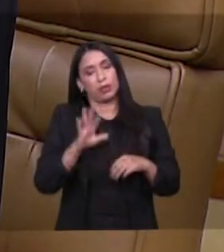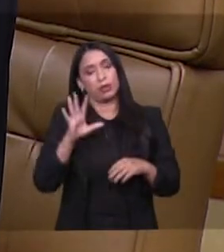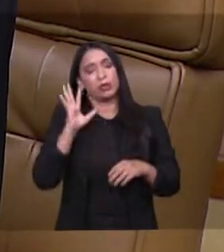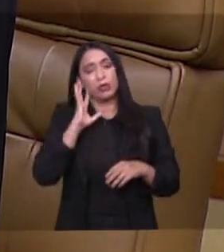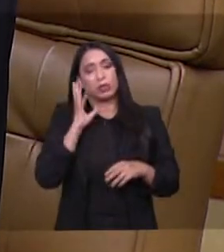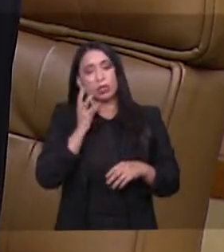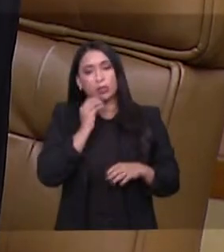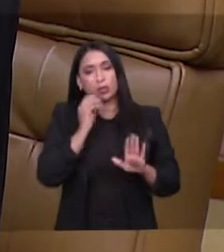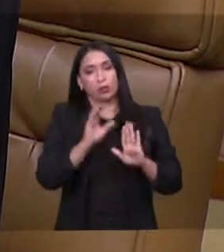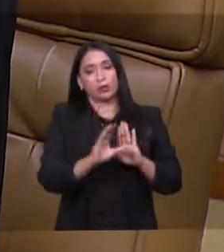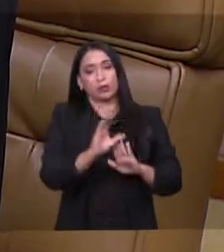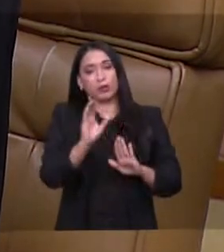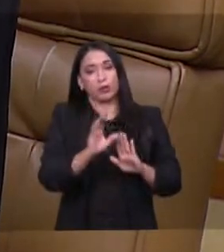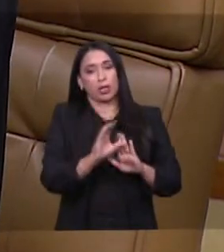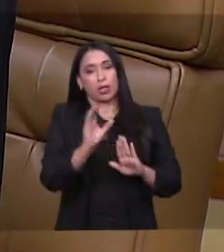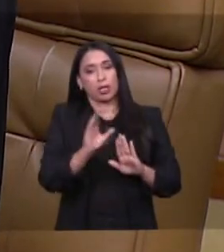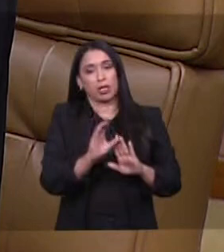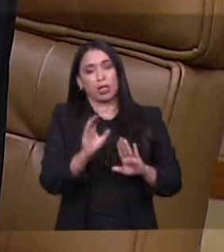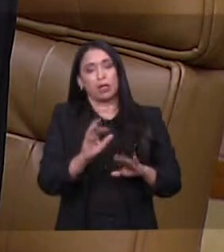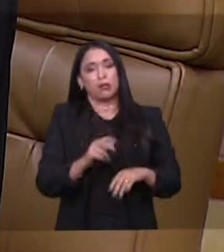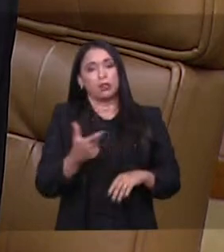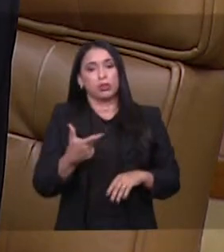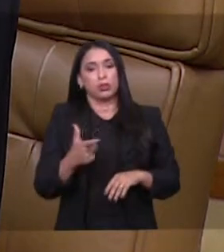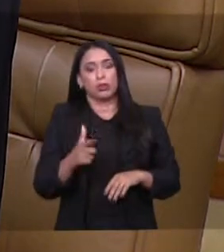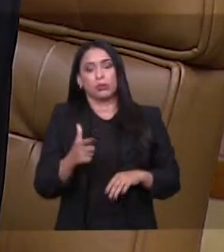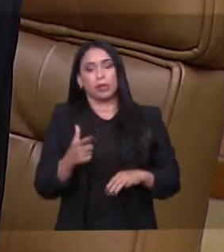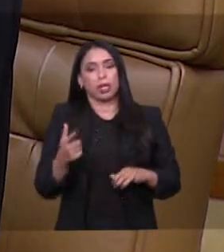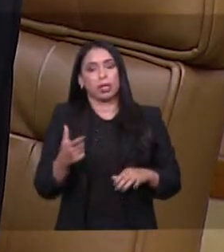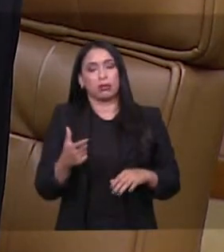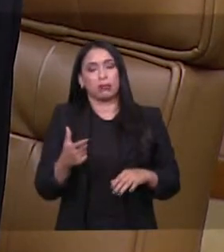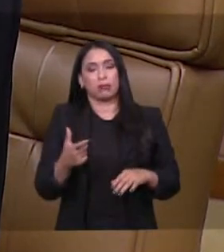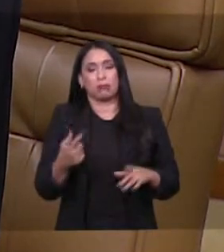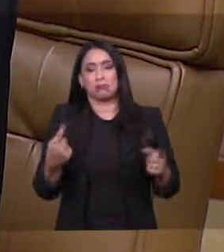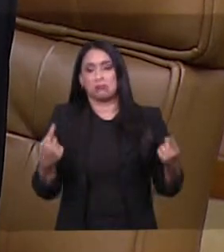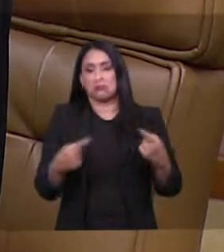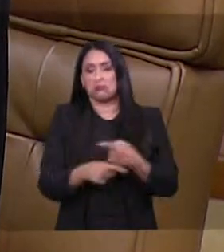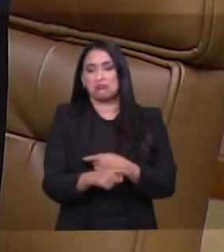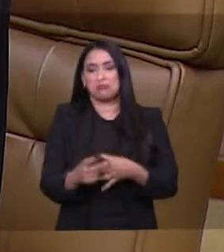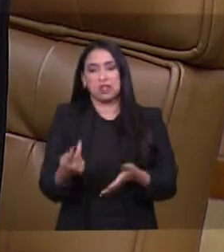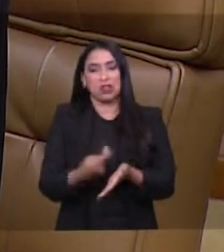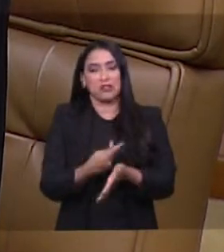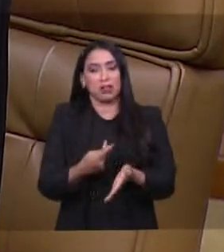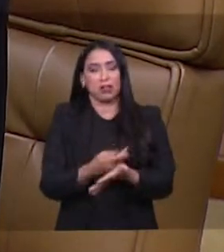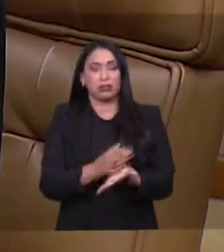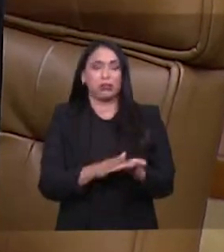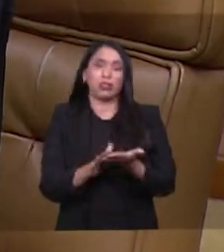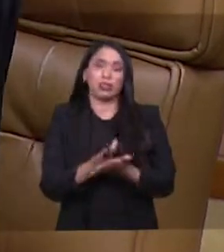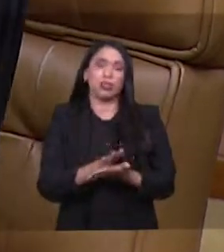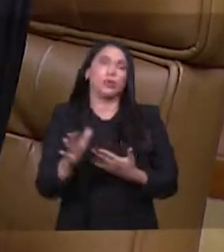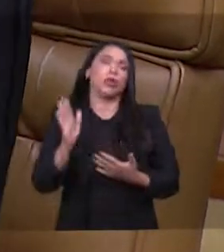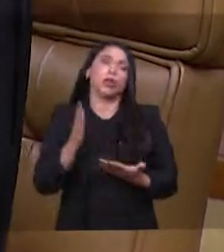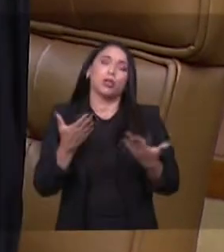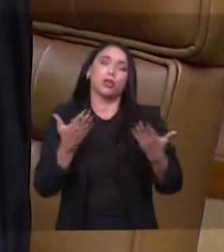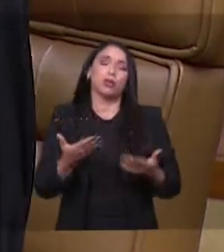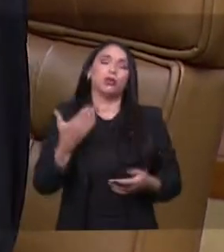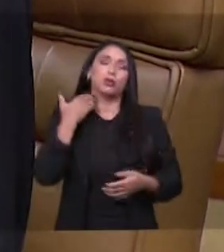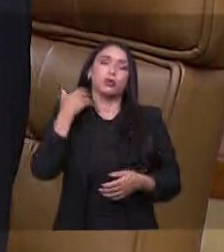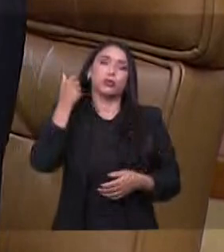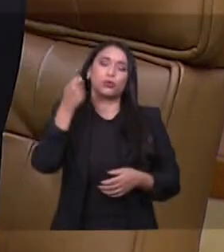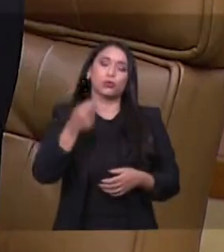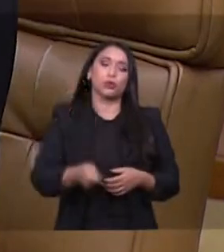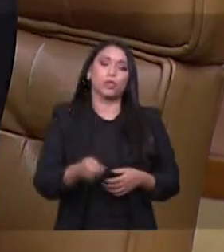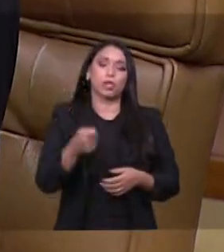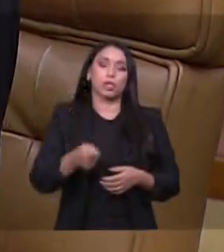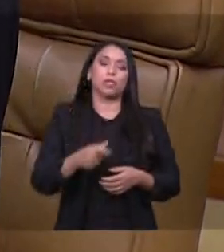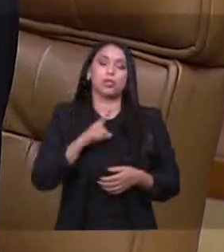caput ele não tem nenhum vício na medida em que diz que o juiz do caso deve assegurar, deve